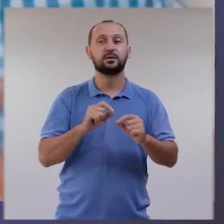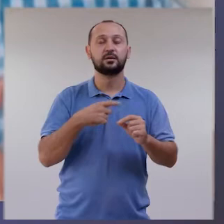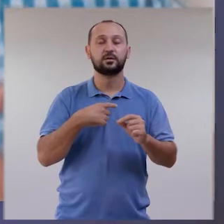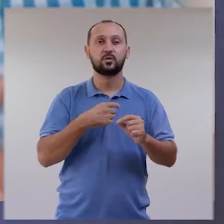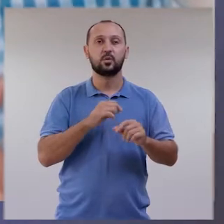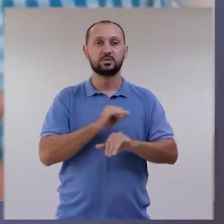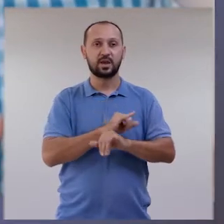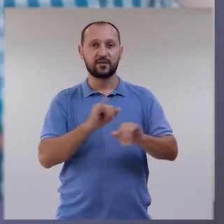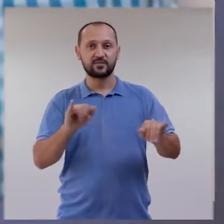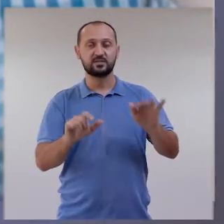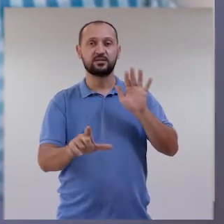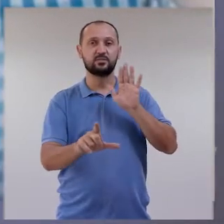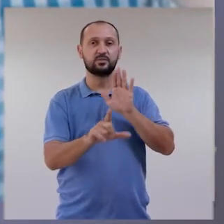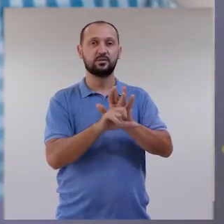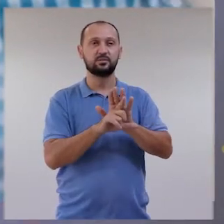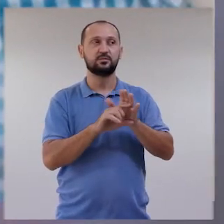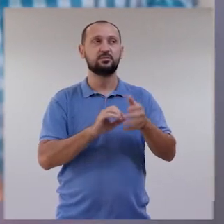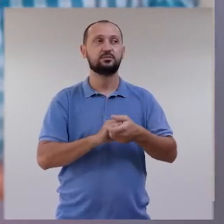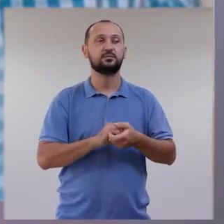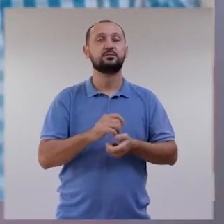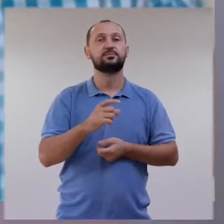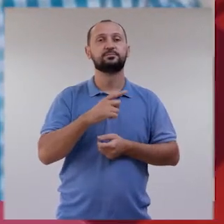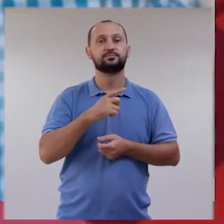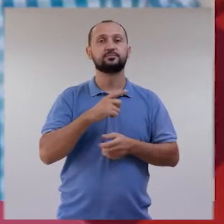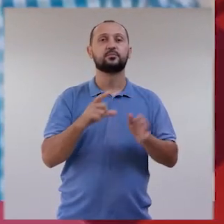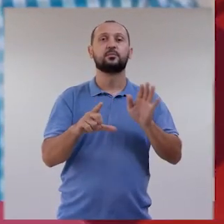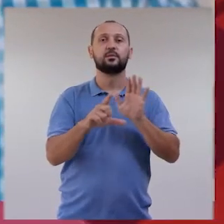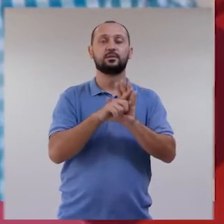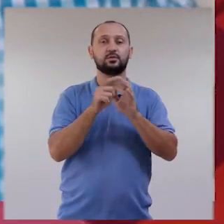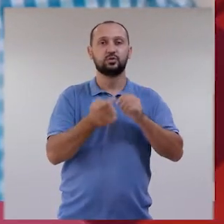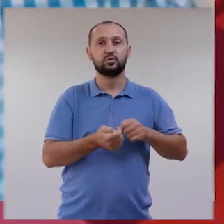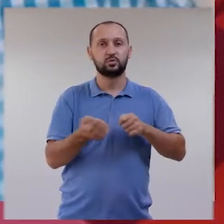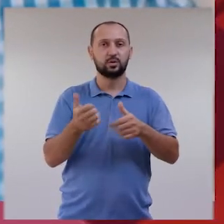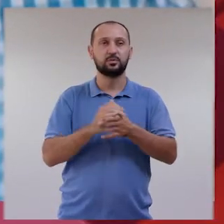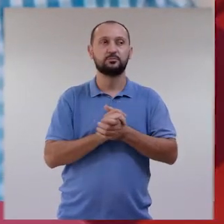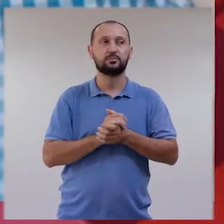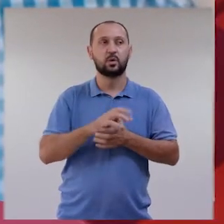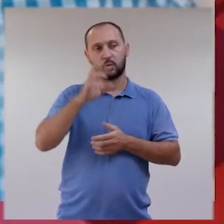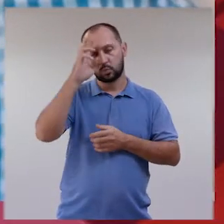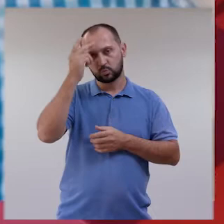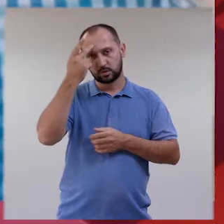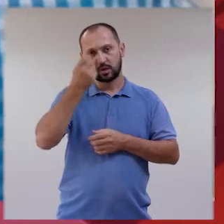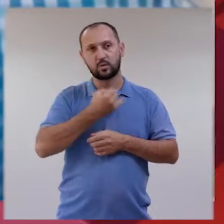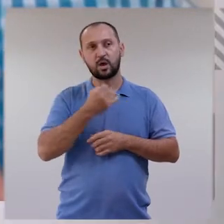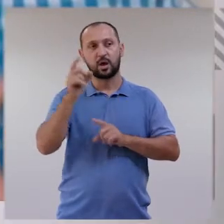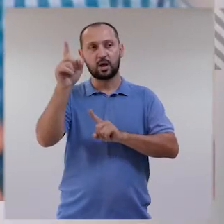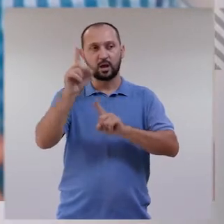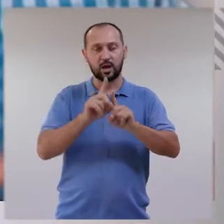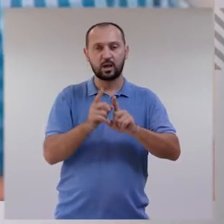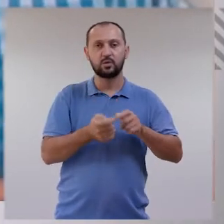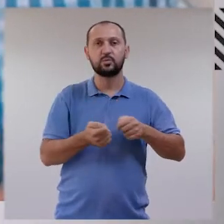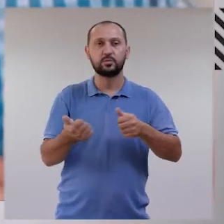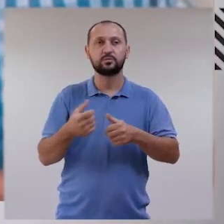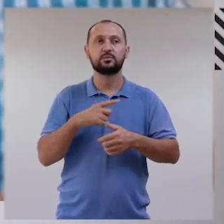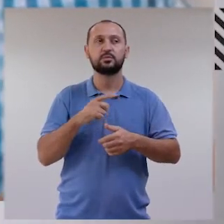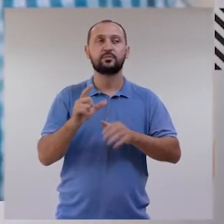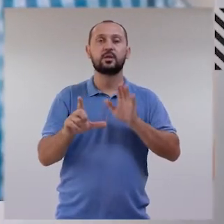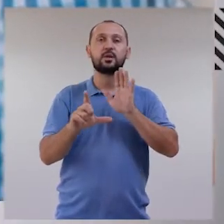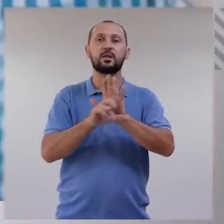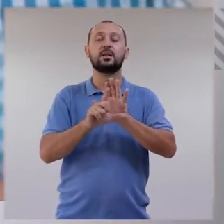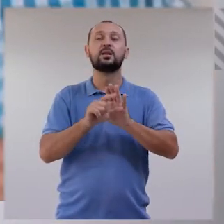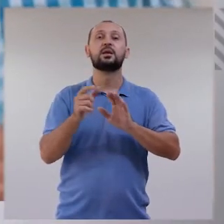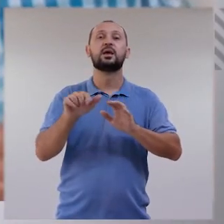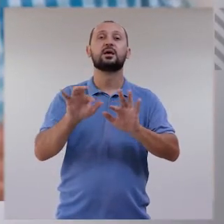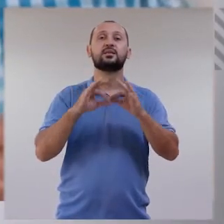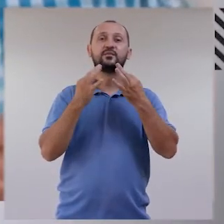com essa lei houvesse um aumento no número de doação. Ao contrário, diminuiu. Então, hoje a lei é a